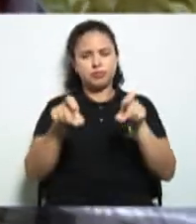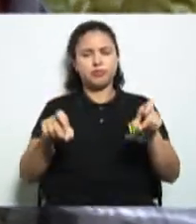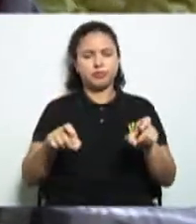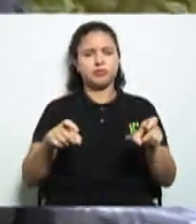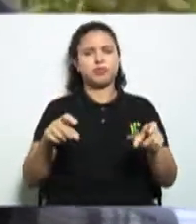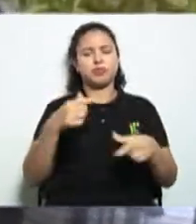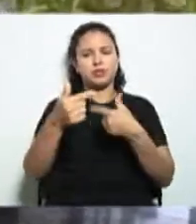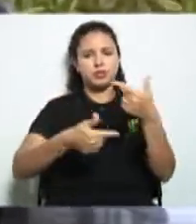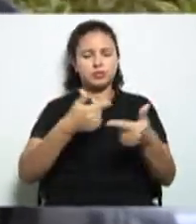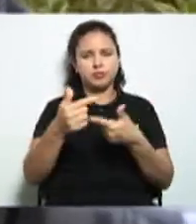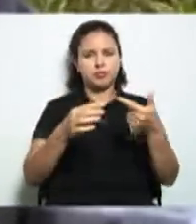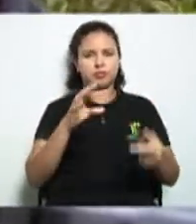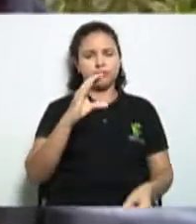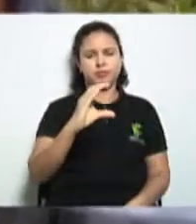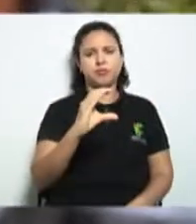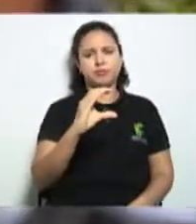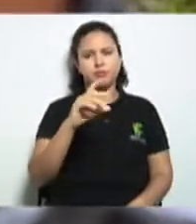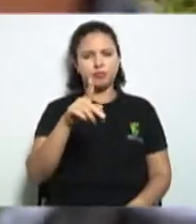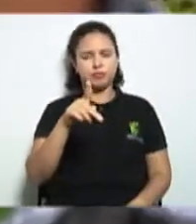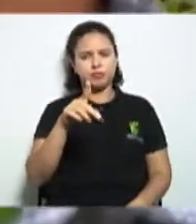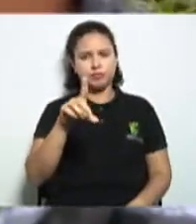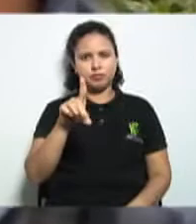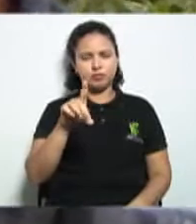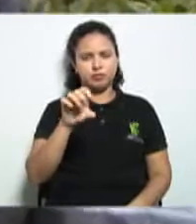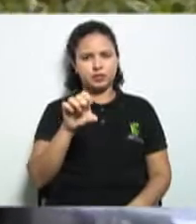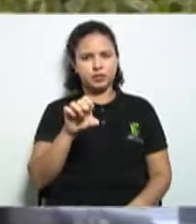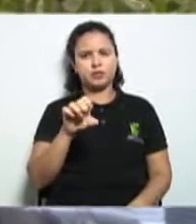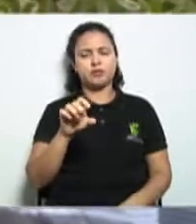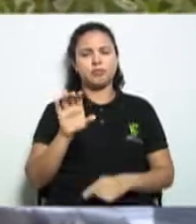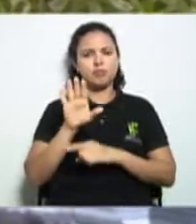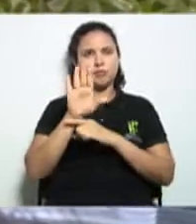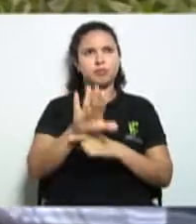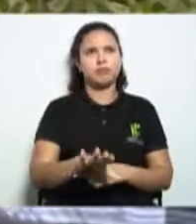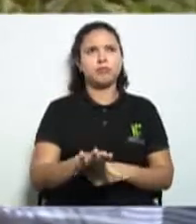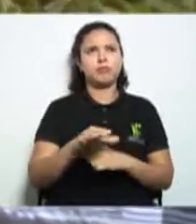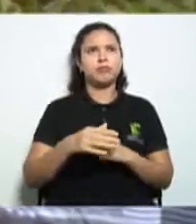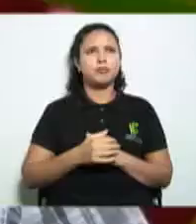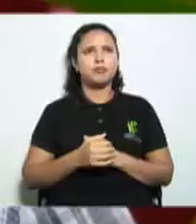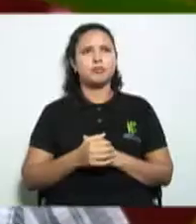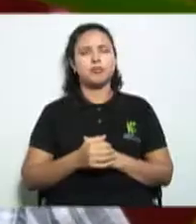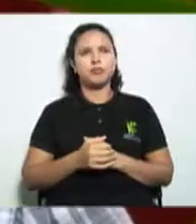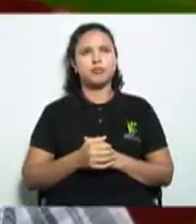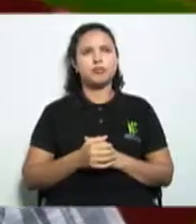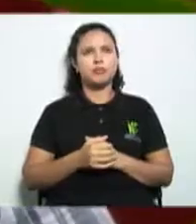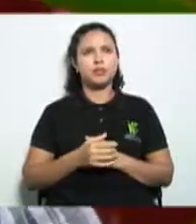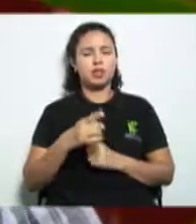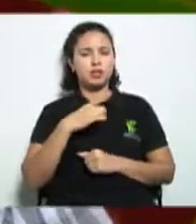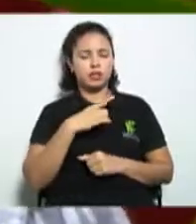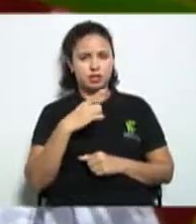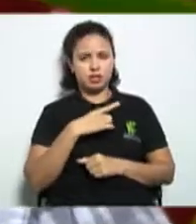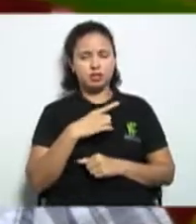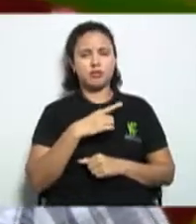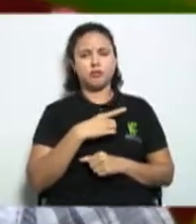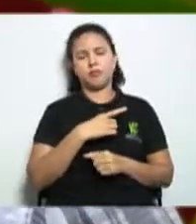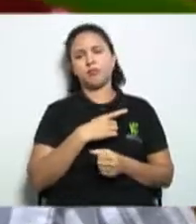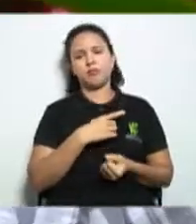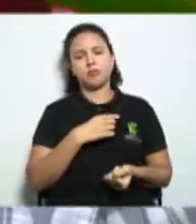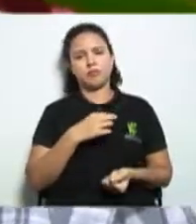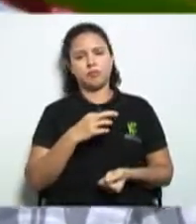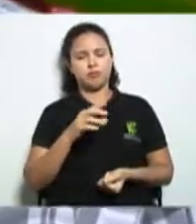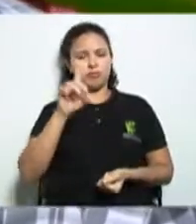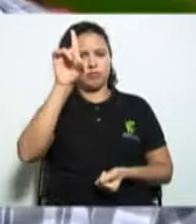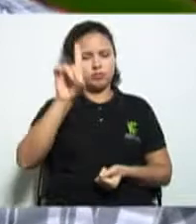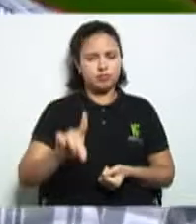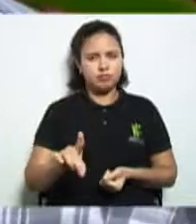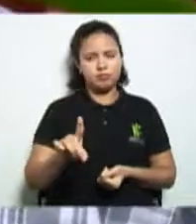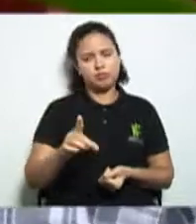realizo manutenção, suporte ao usuário e etc. Essas atividades. Eu tenho o dever de informar a instituição e a